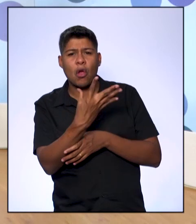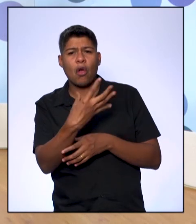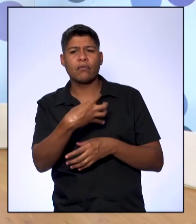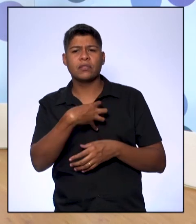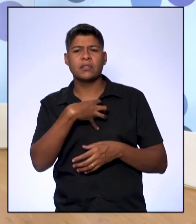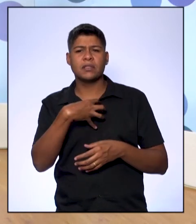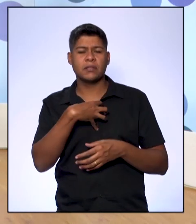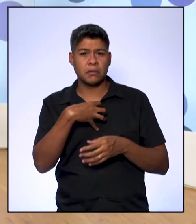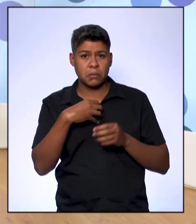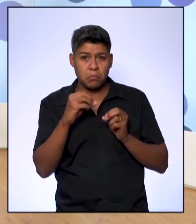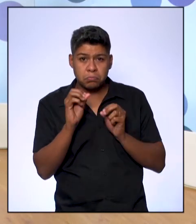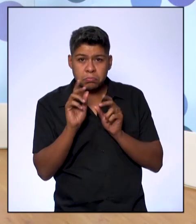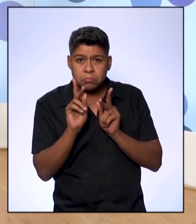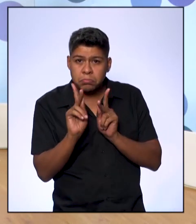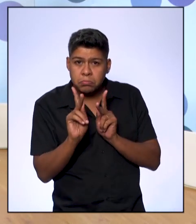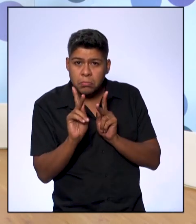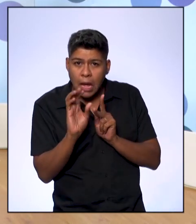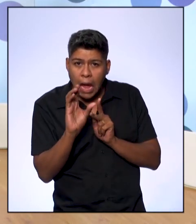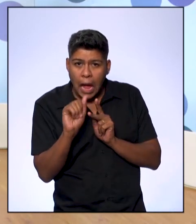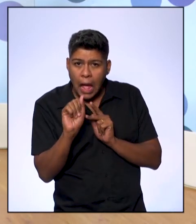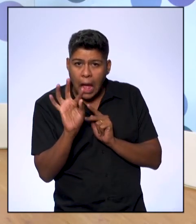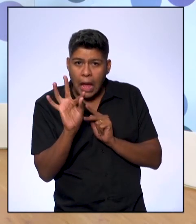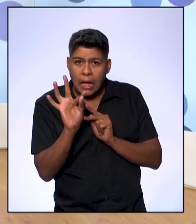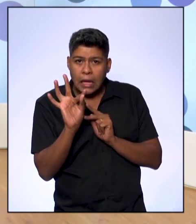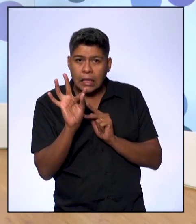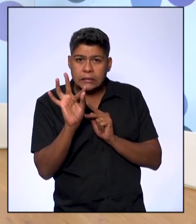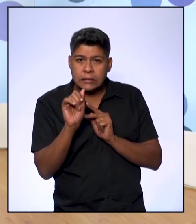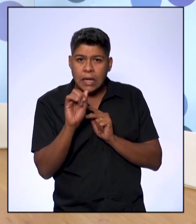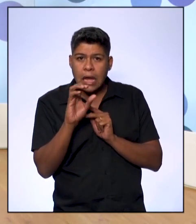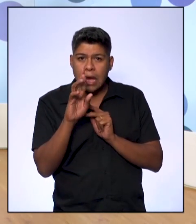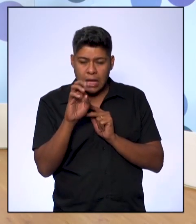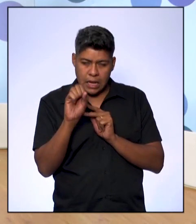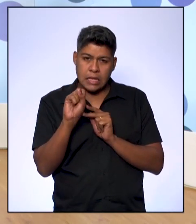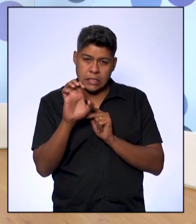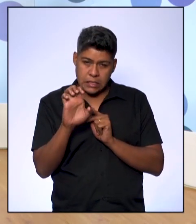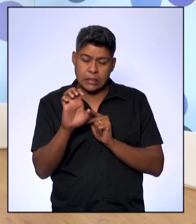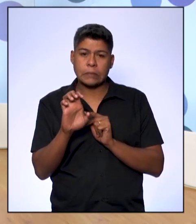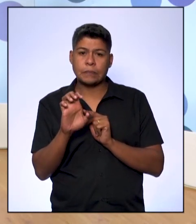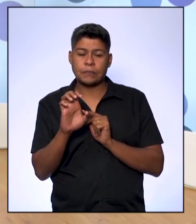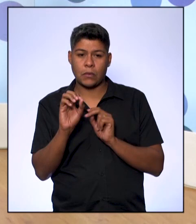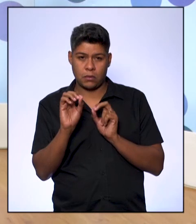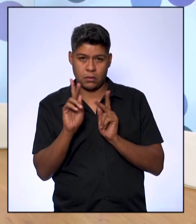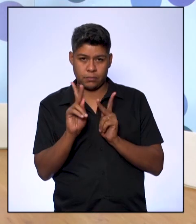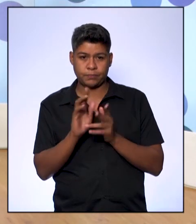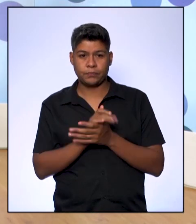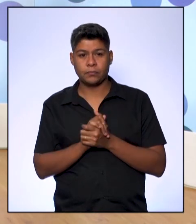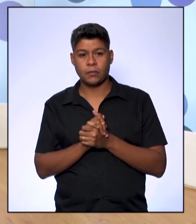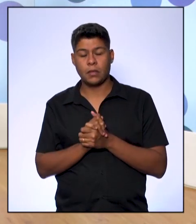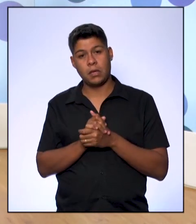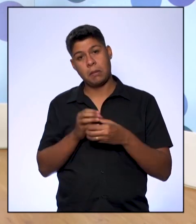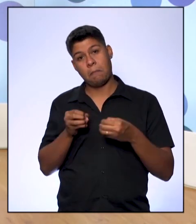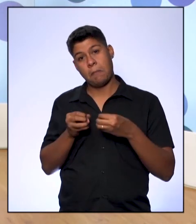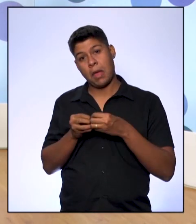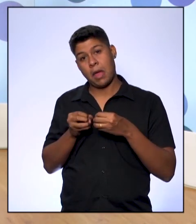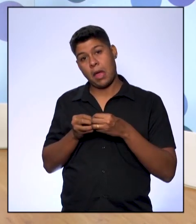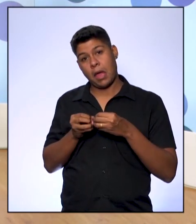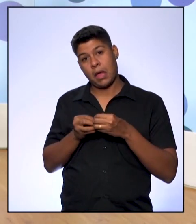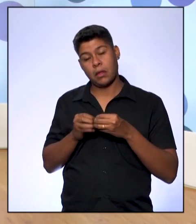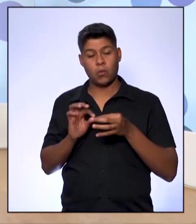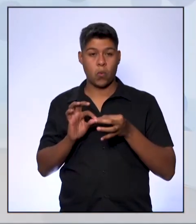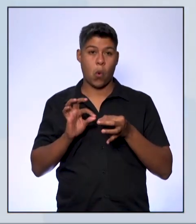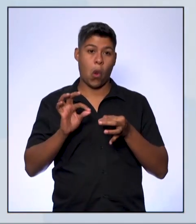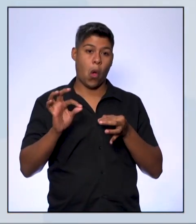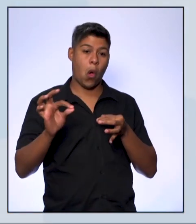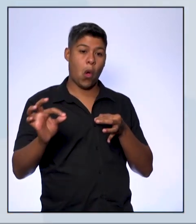significados tudo bem a beleza o próximo é estar perto estar